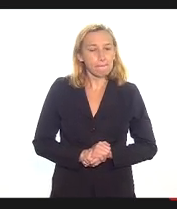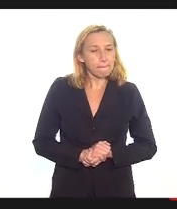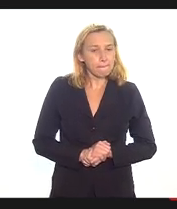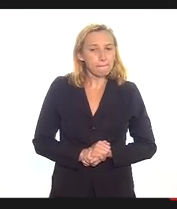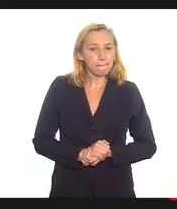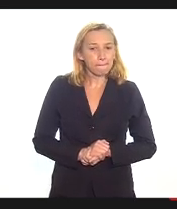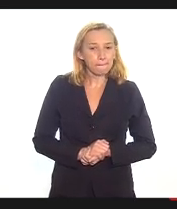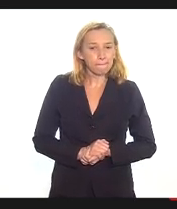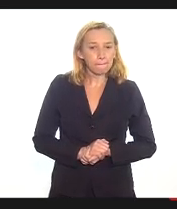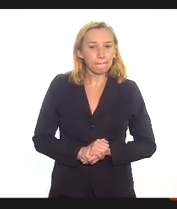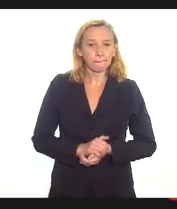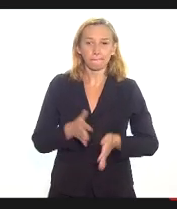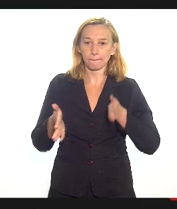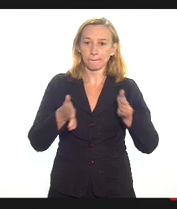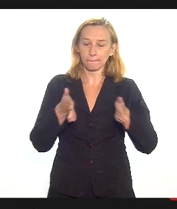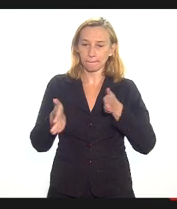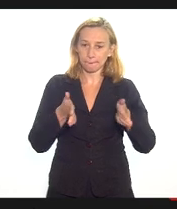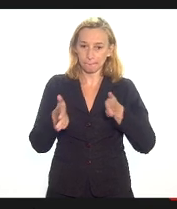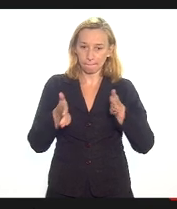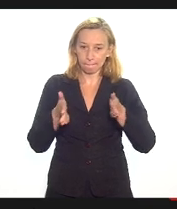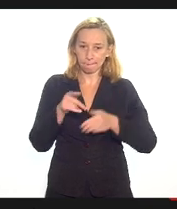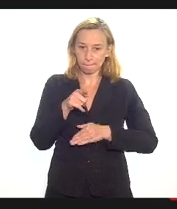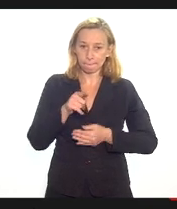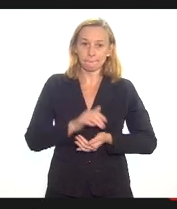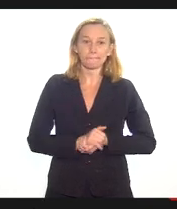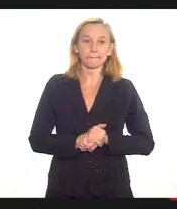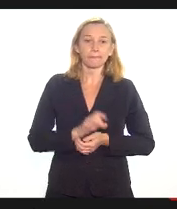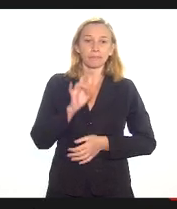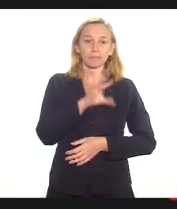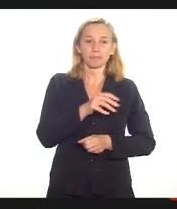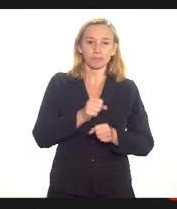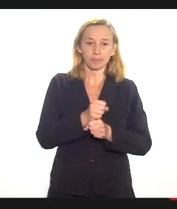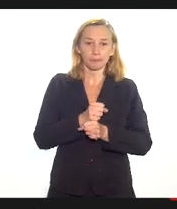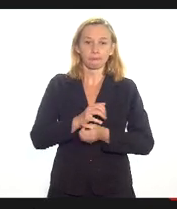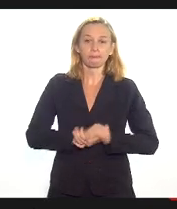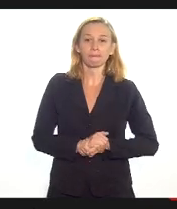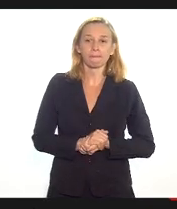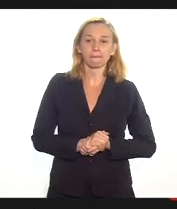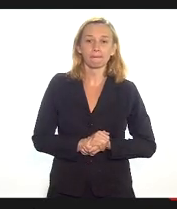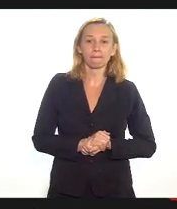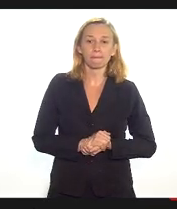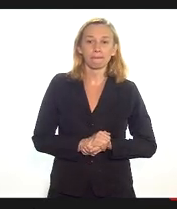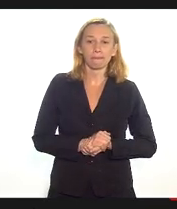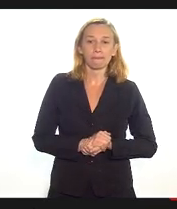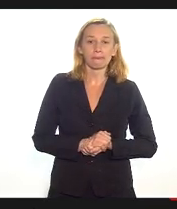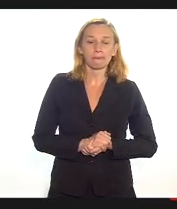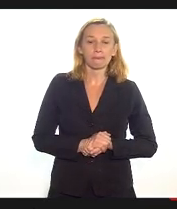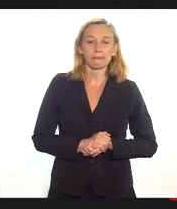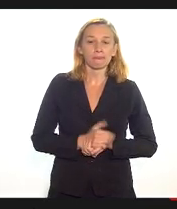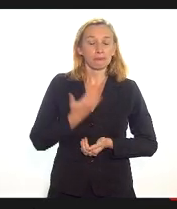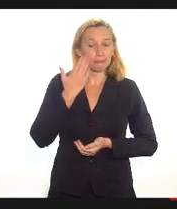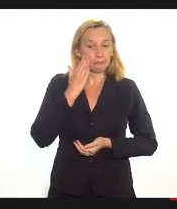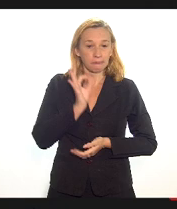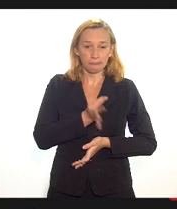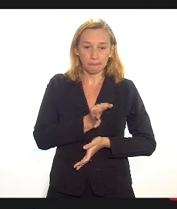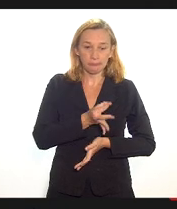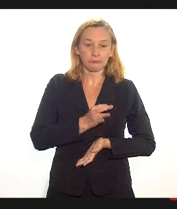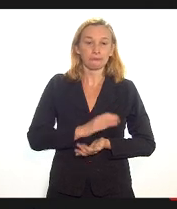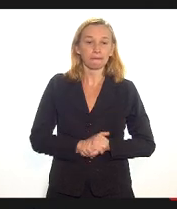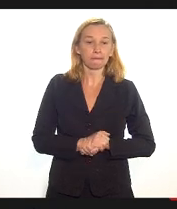aquele período assinalado, né, nos últimos anos, a gente vê que o regime de concessão, de fato, se a gente